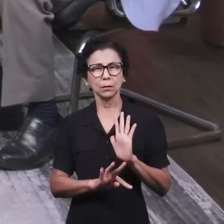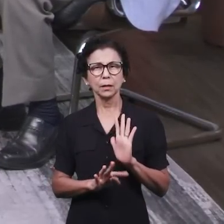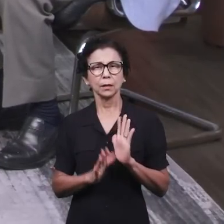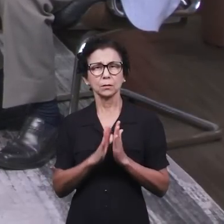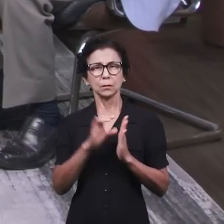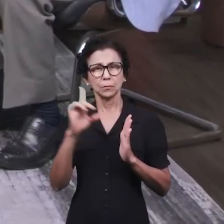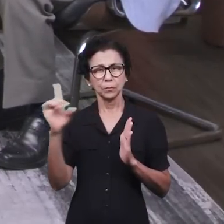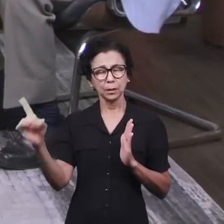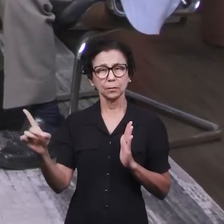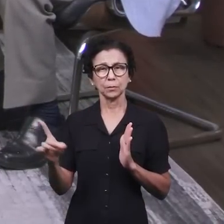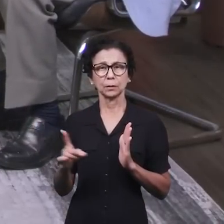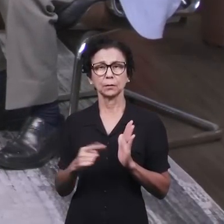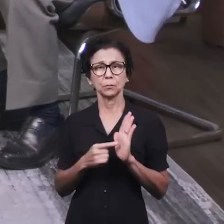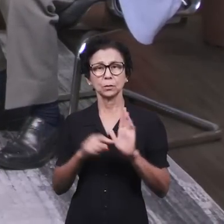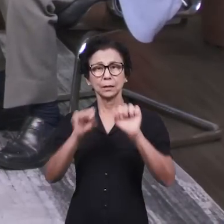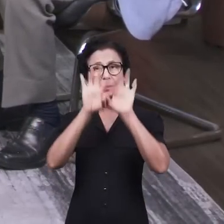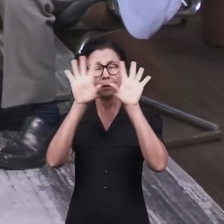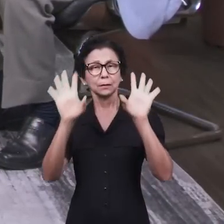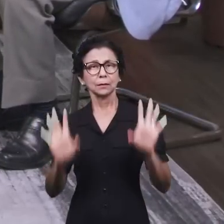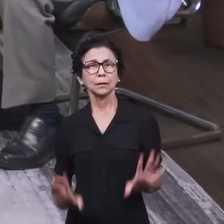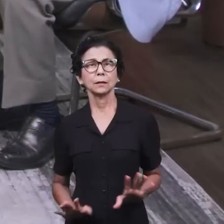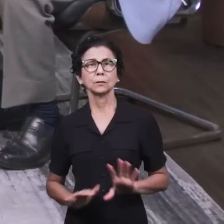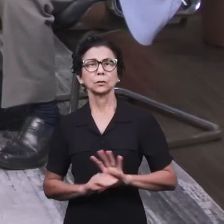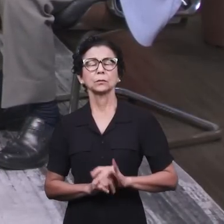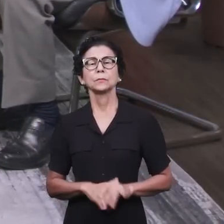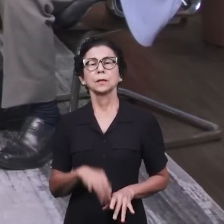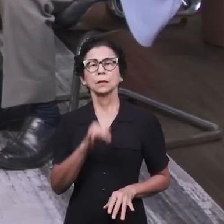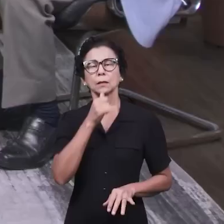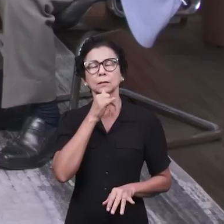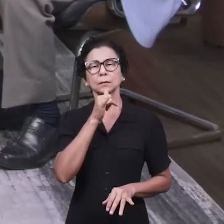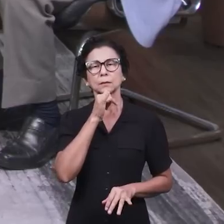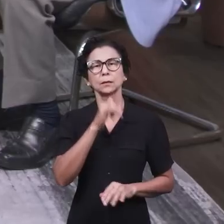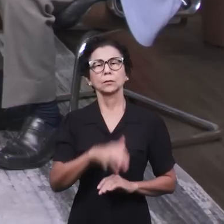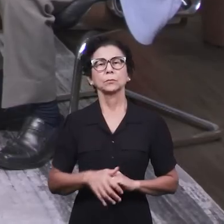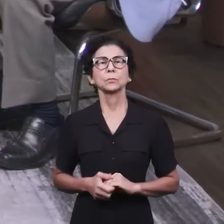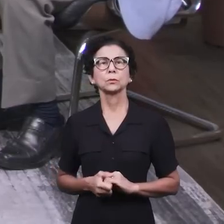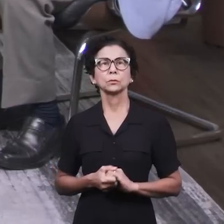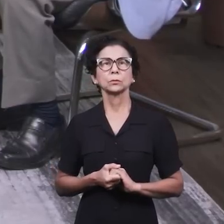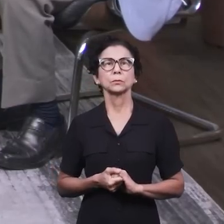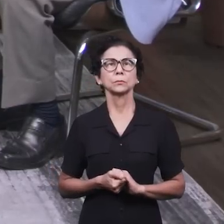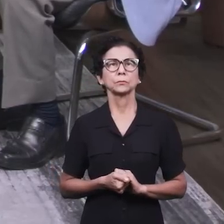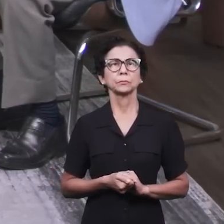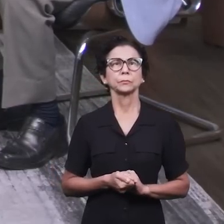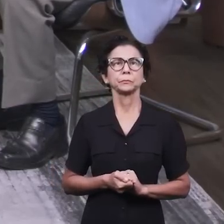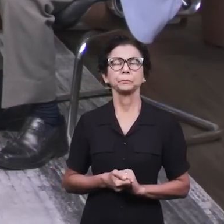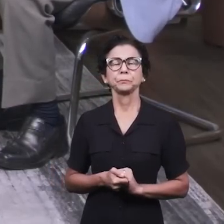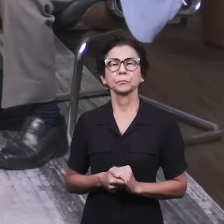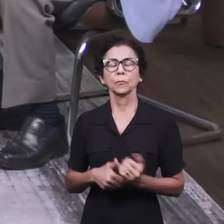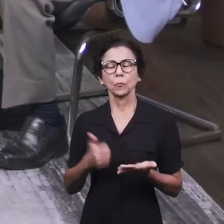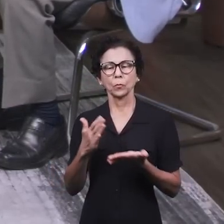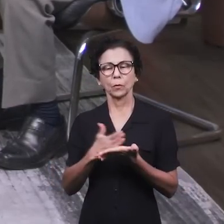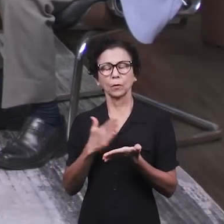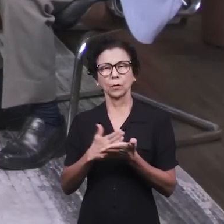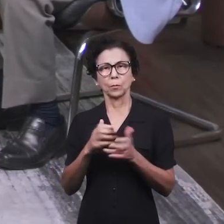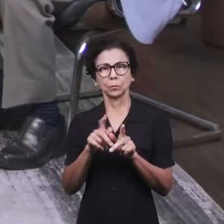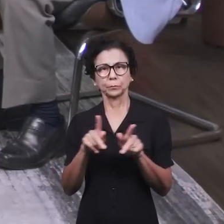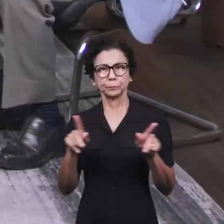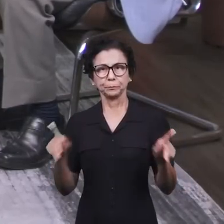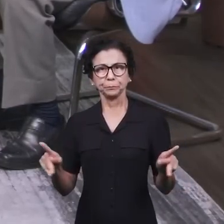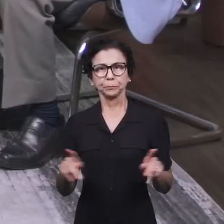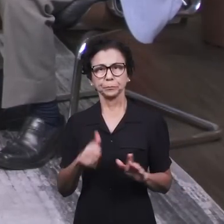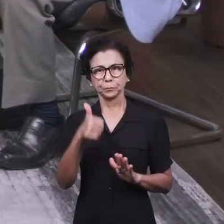essas oposições, para deixar bem claro aqui para os irmãos. Vamos lá. Por exemplo, quando nós pegamos o